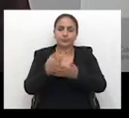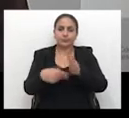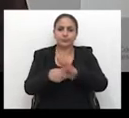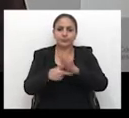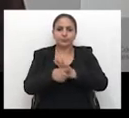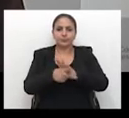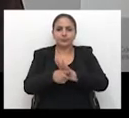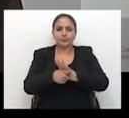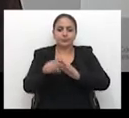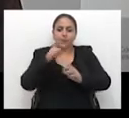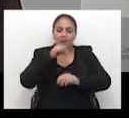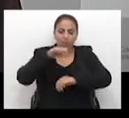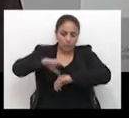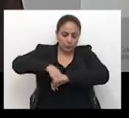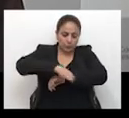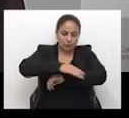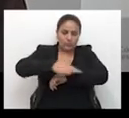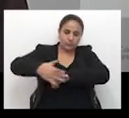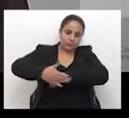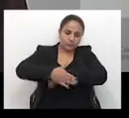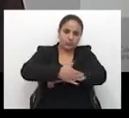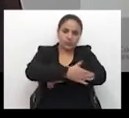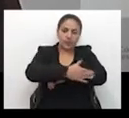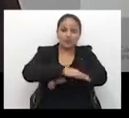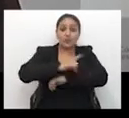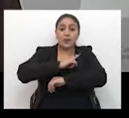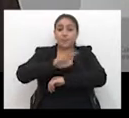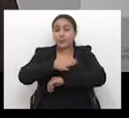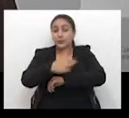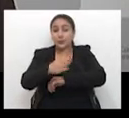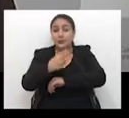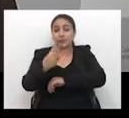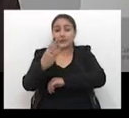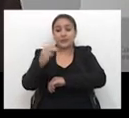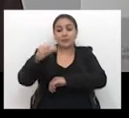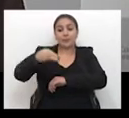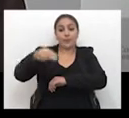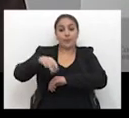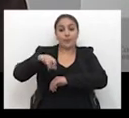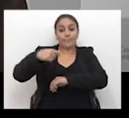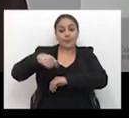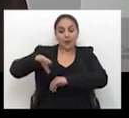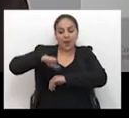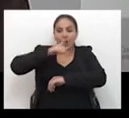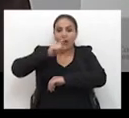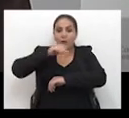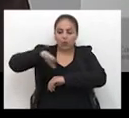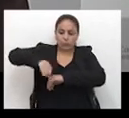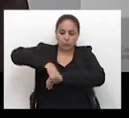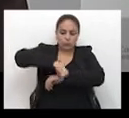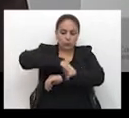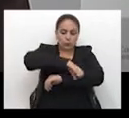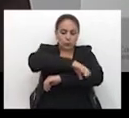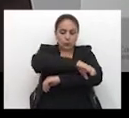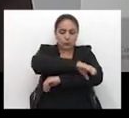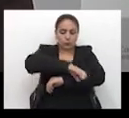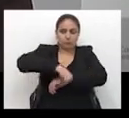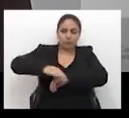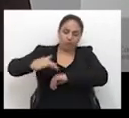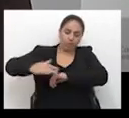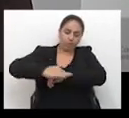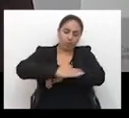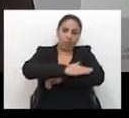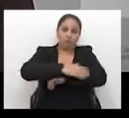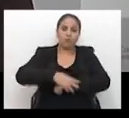sequência da de um córrego de uma sanga que envolve mais ou menos 300 metros de canalização que eram a área que